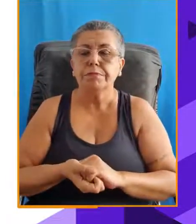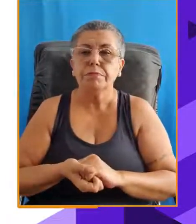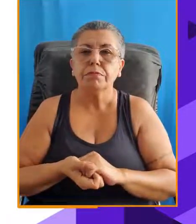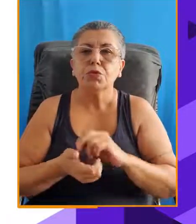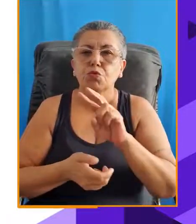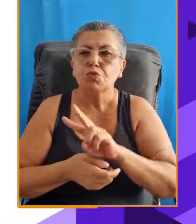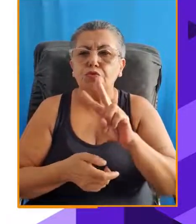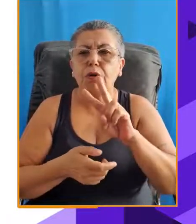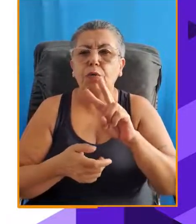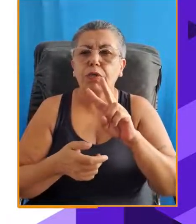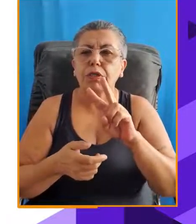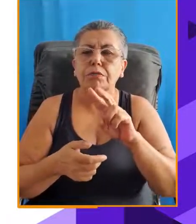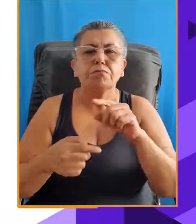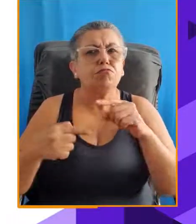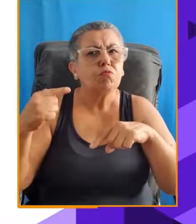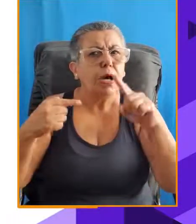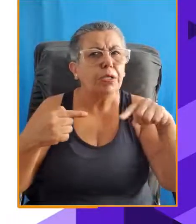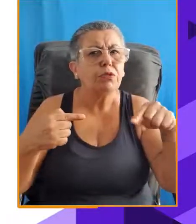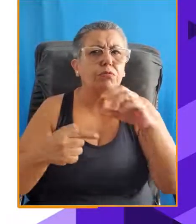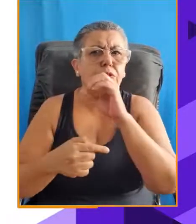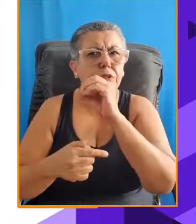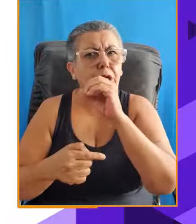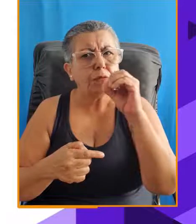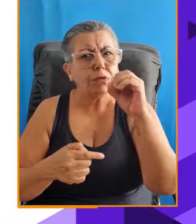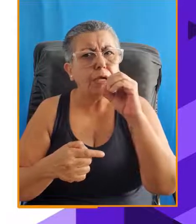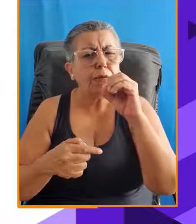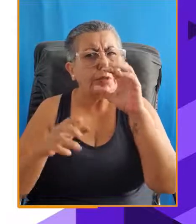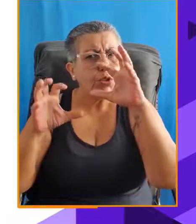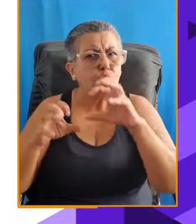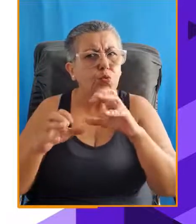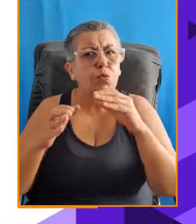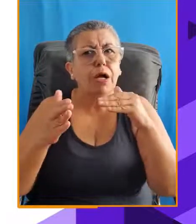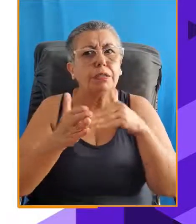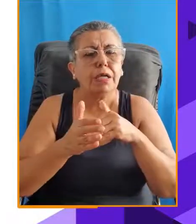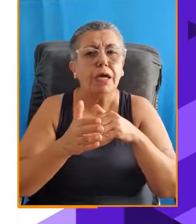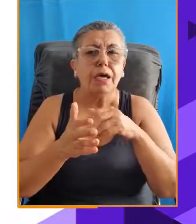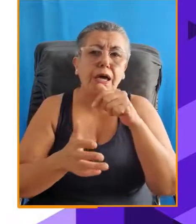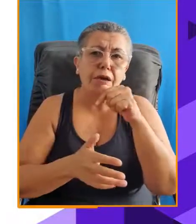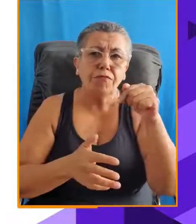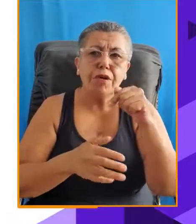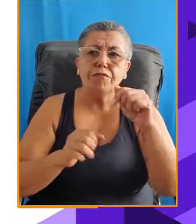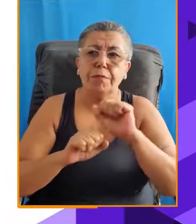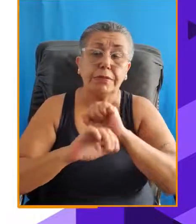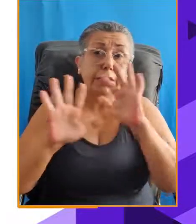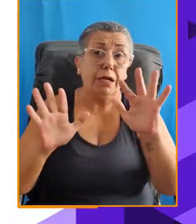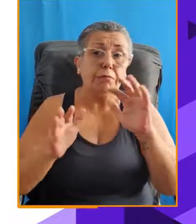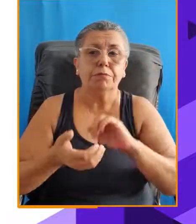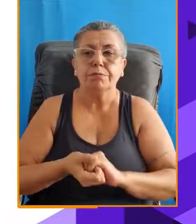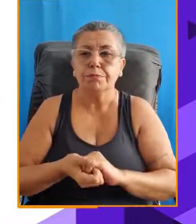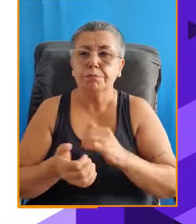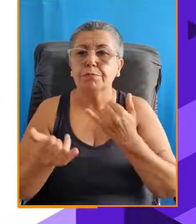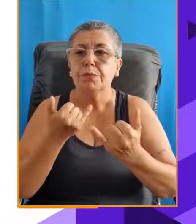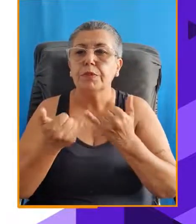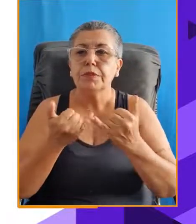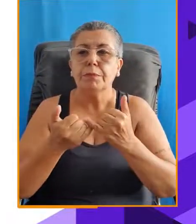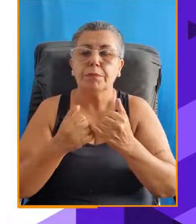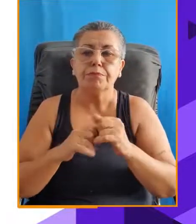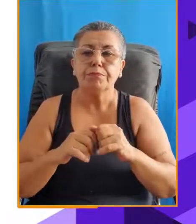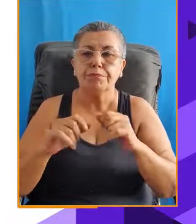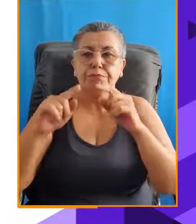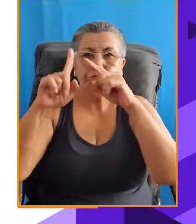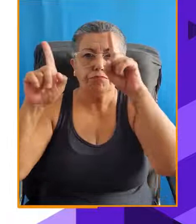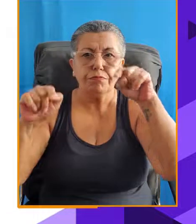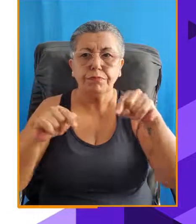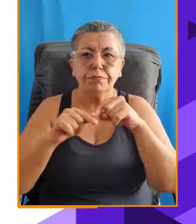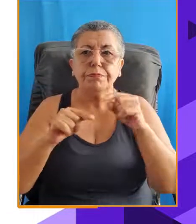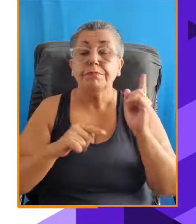Os valores variam entre 00 mais escuro até FF mais claro. Por exemplo,